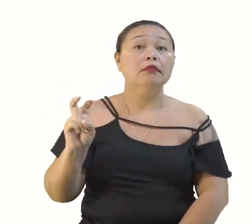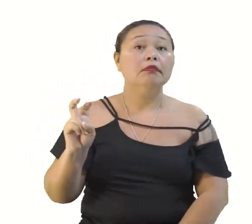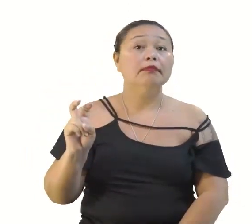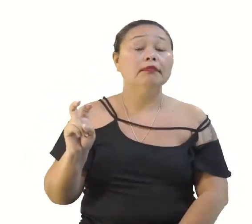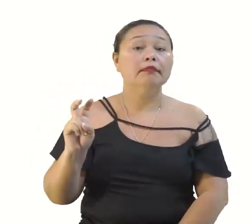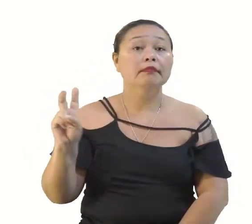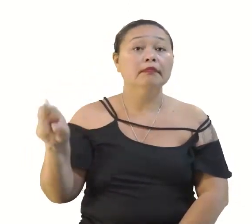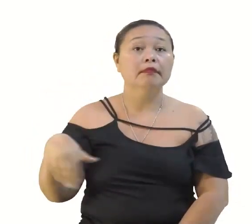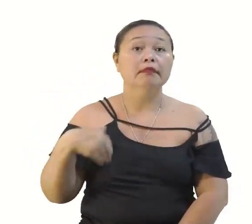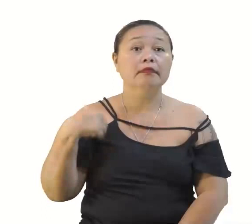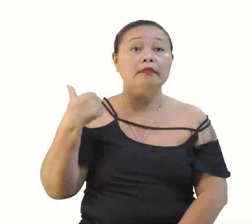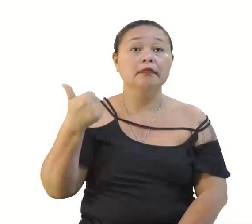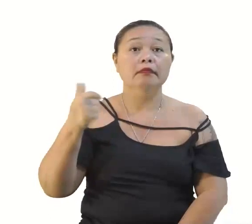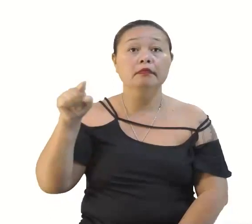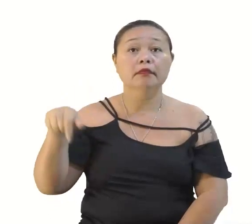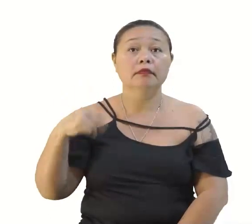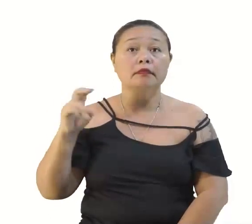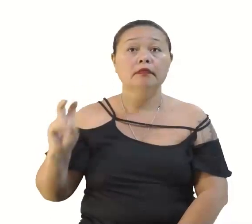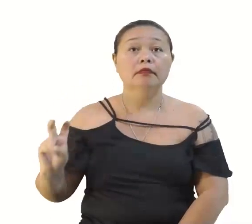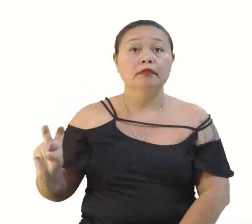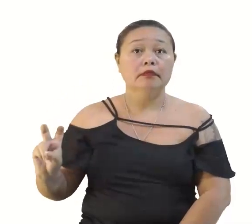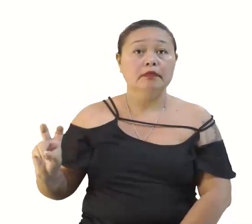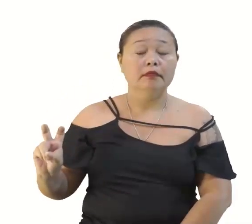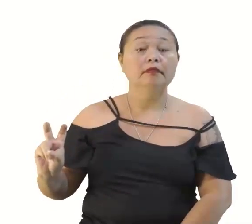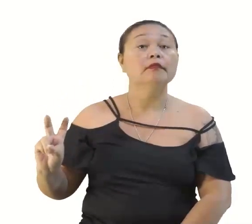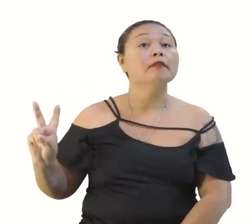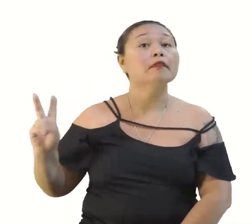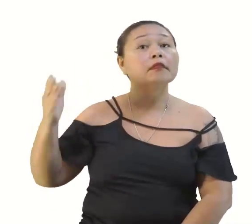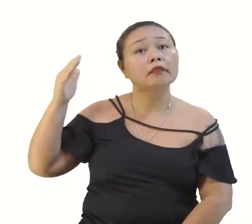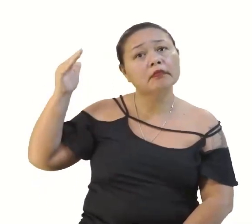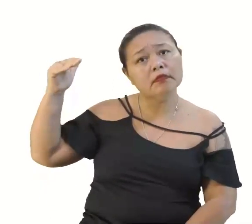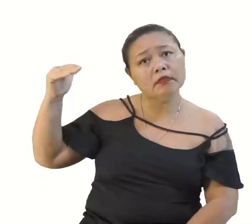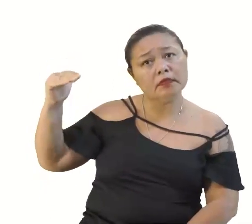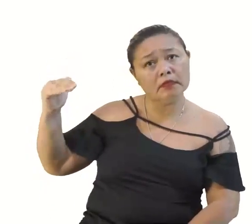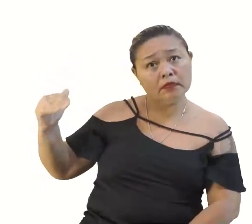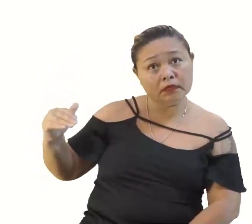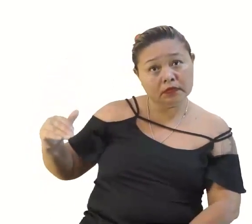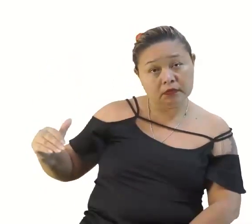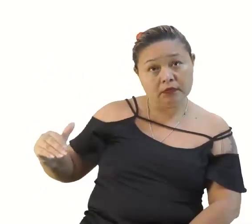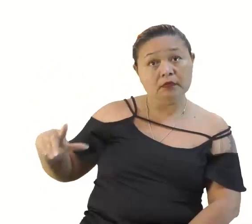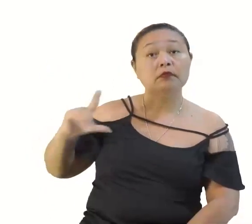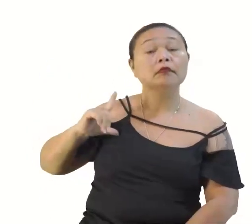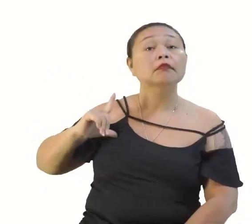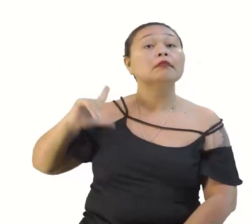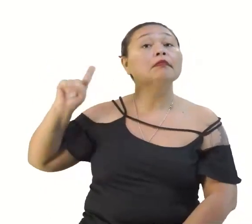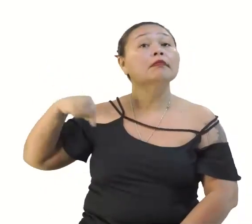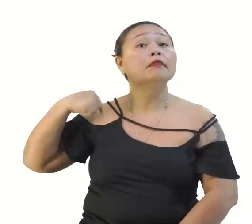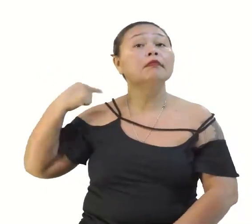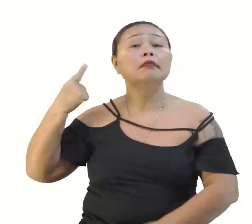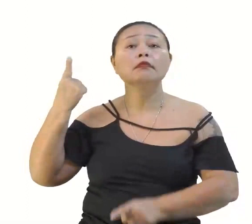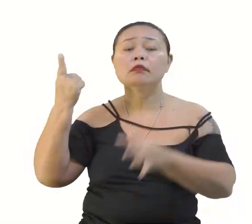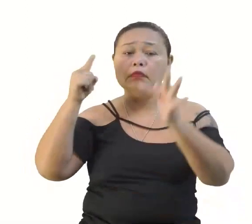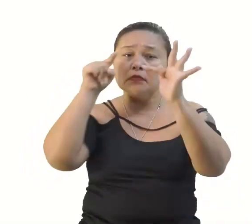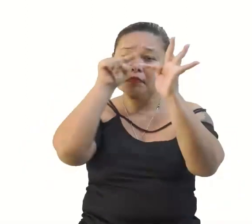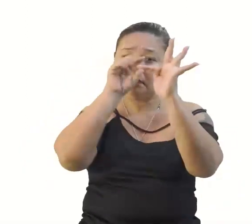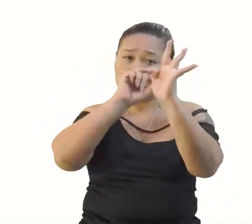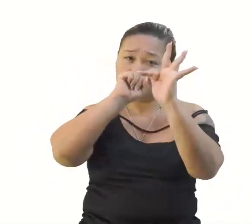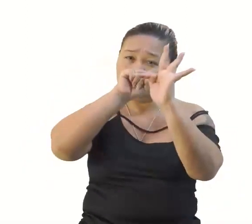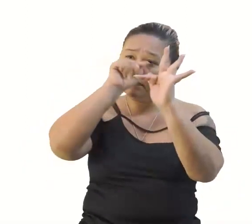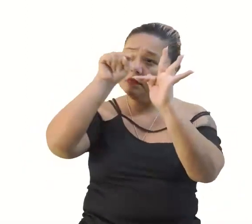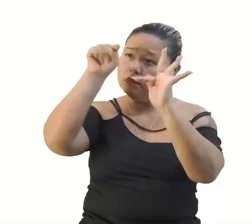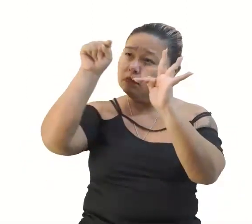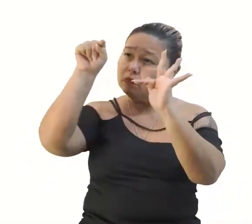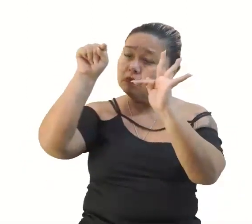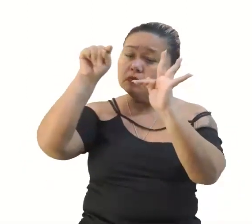Então, temos o ponto 1 e 5. Uma vez tendo esses pares ordenados, você vai marcar os pontinhos no seu gráfico